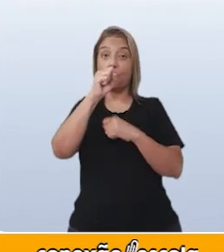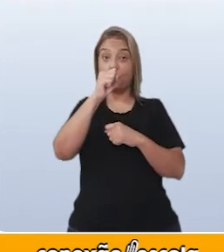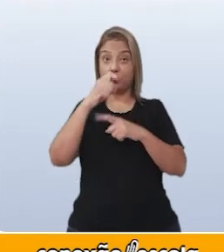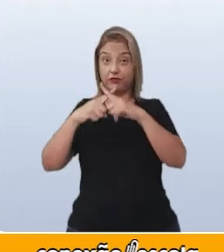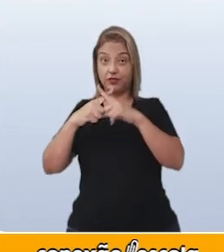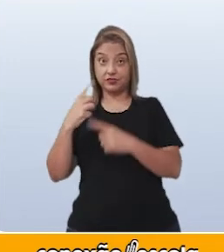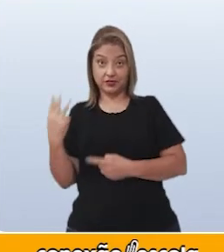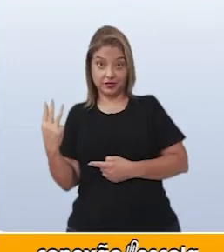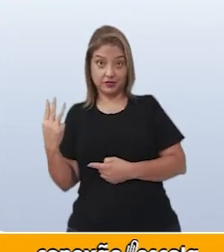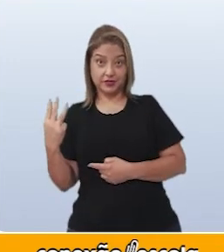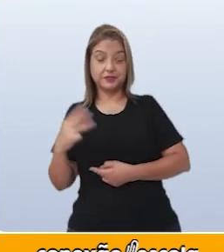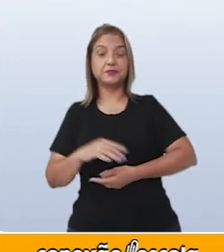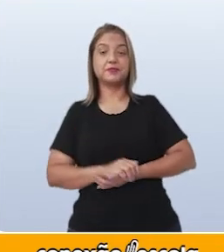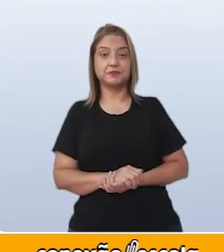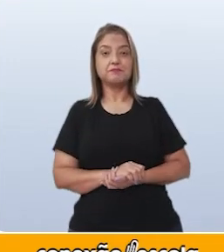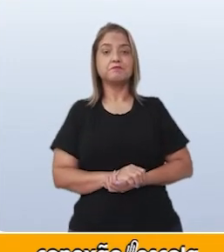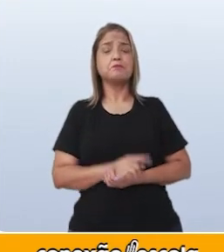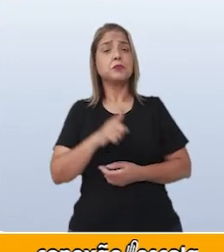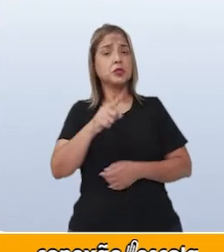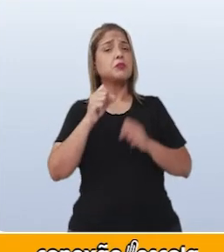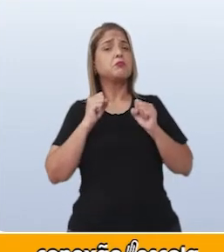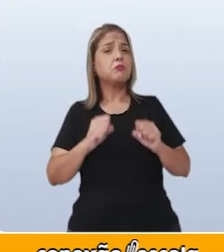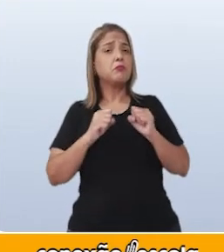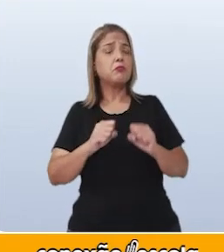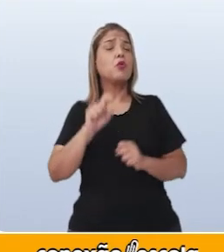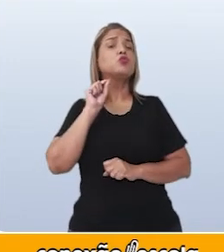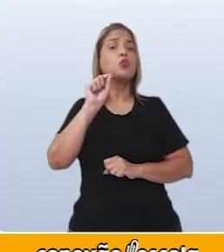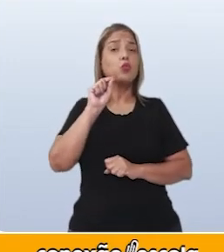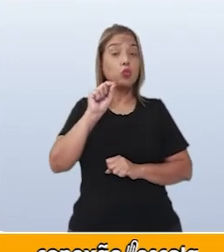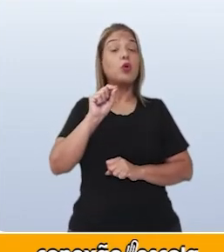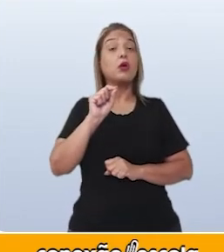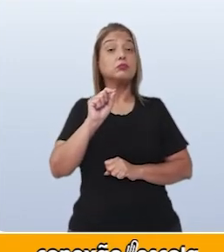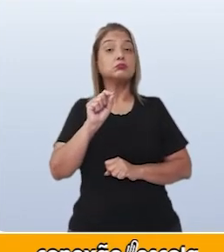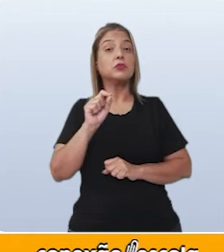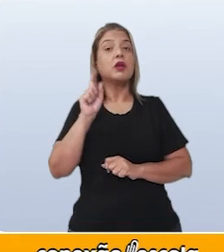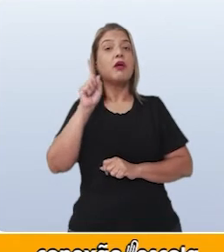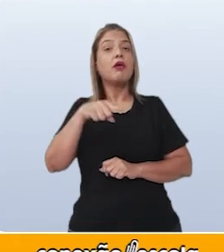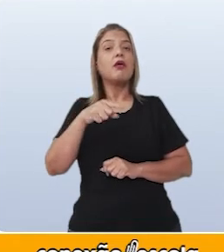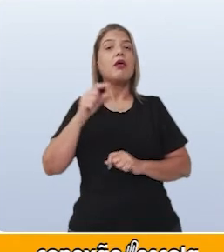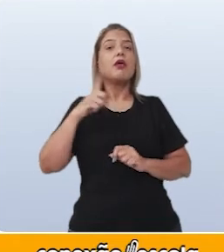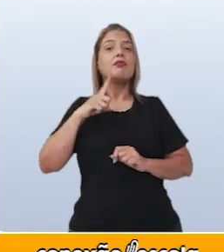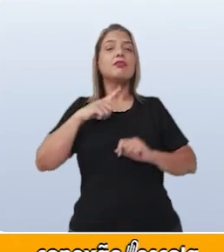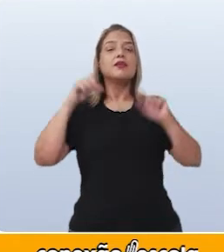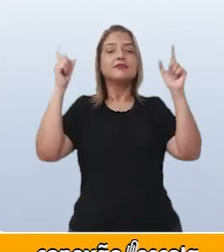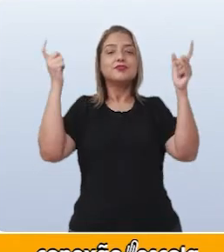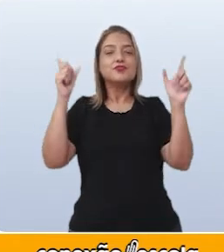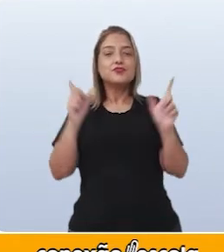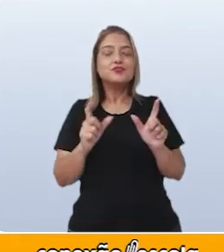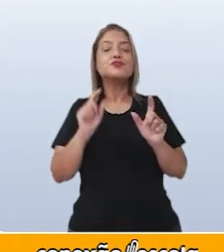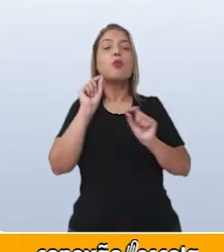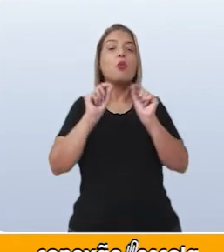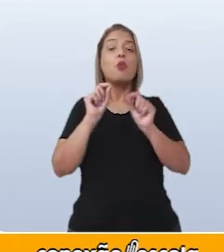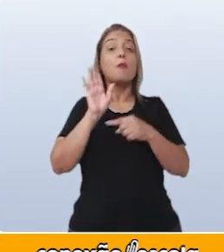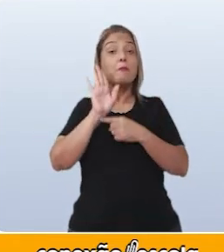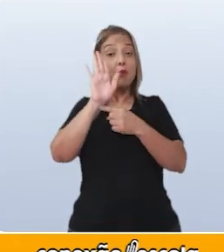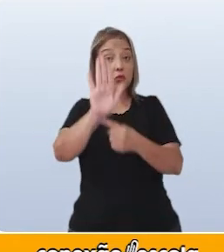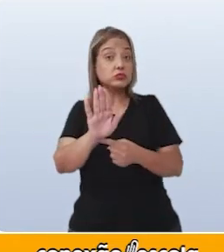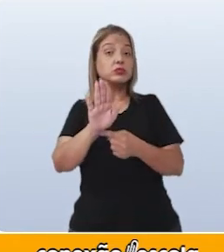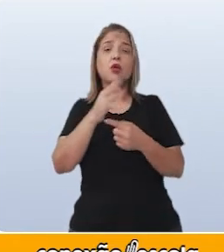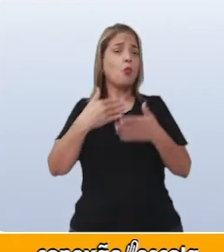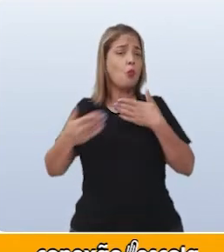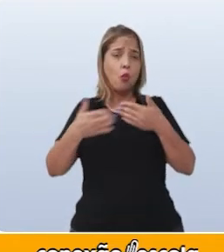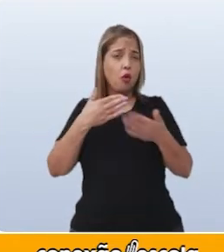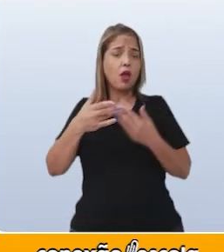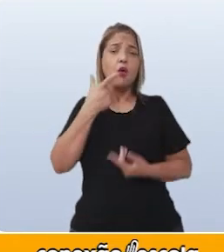8 vezes 3. Podemos, então, usar uma expressão algébrica para encontrar qualquer termo dessa